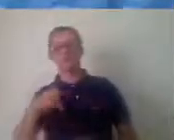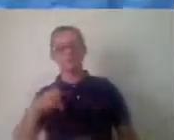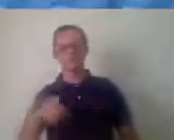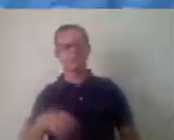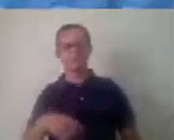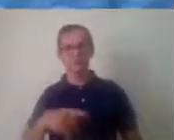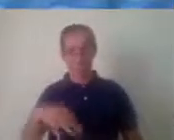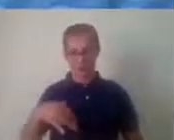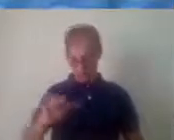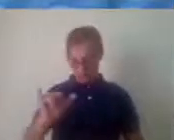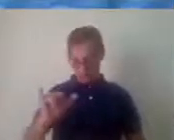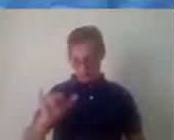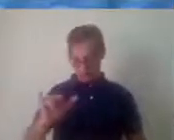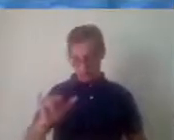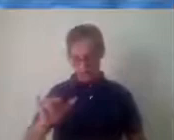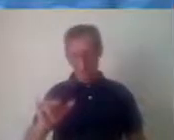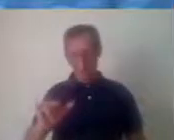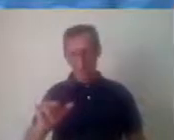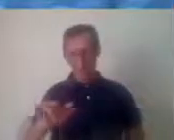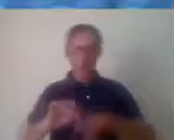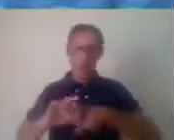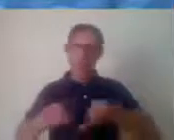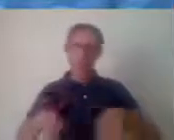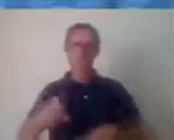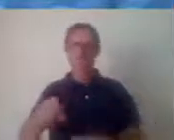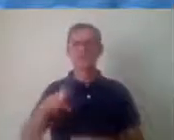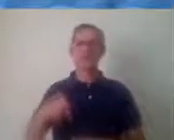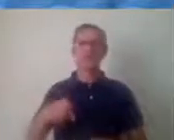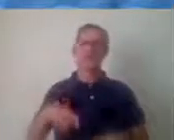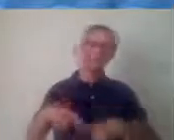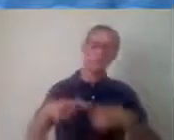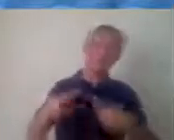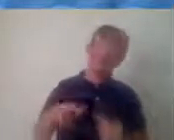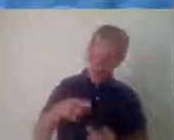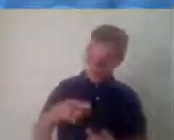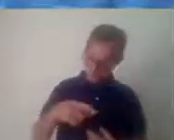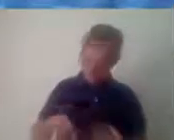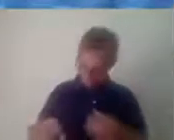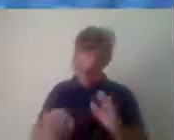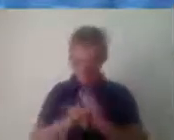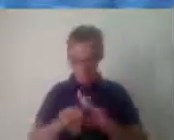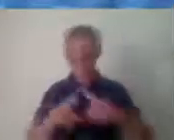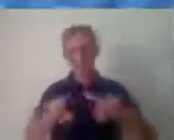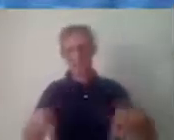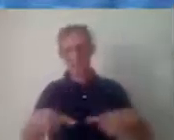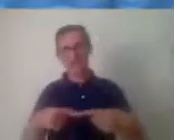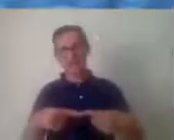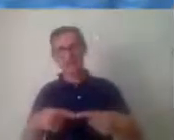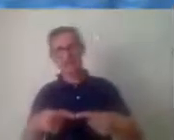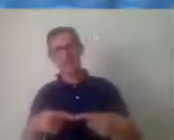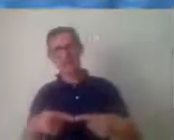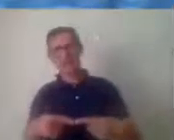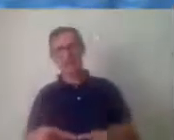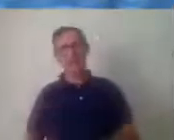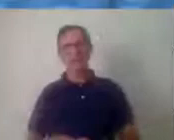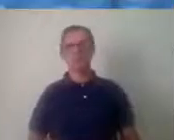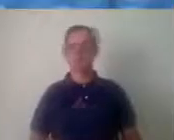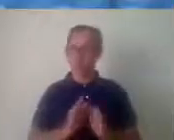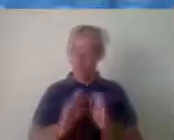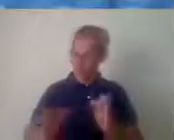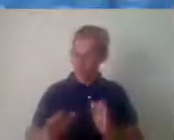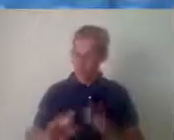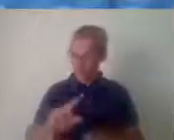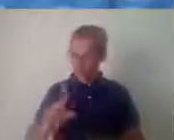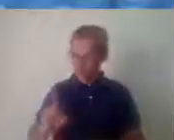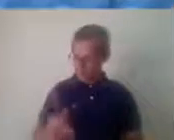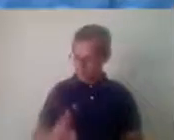o seu y, é uma variação de x. Quando você identifica a região, isso vai te dar qual que é a ordem de integração. Mas